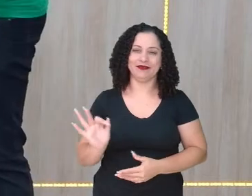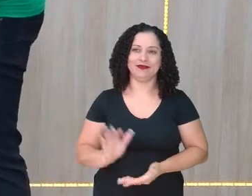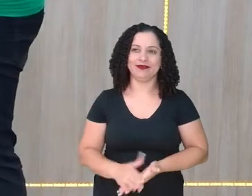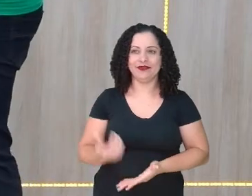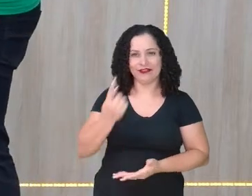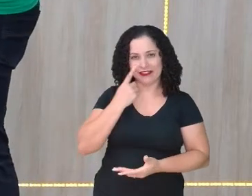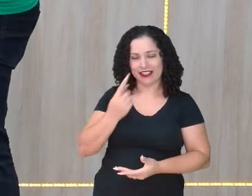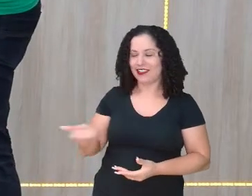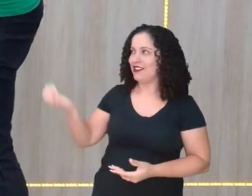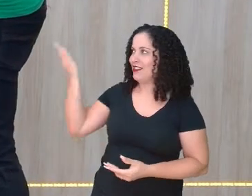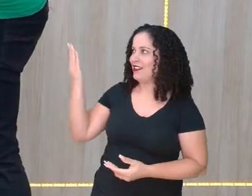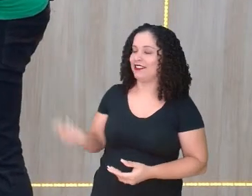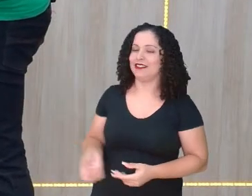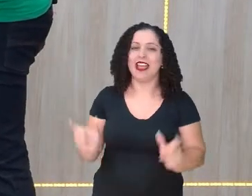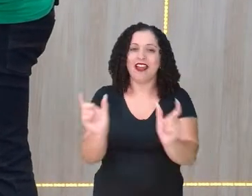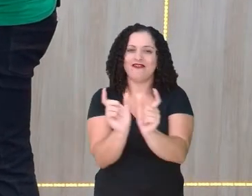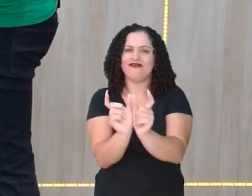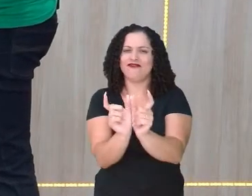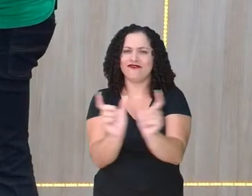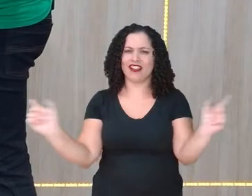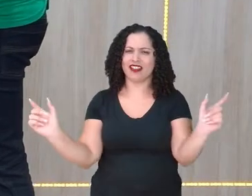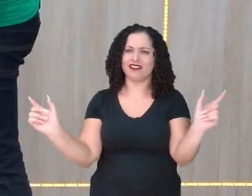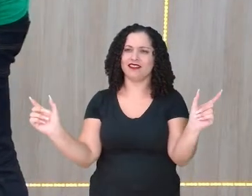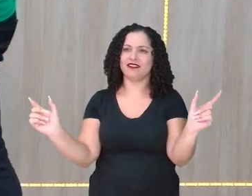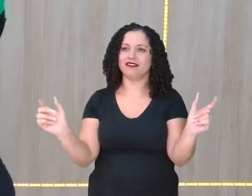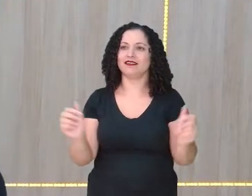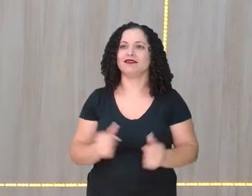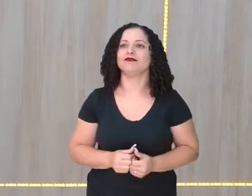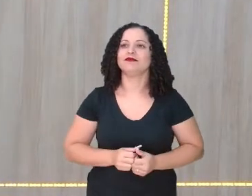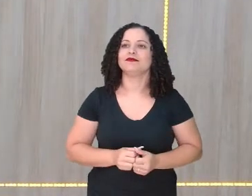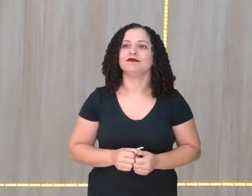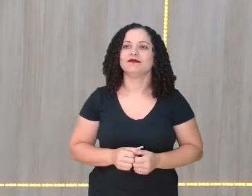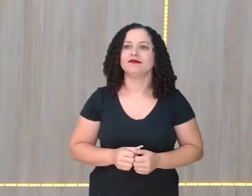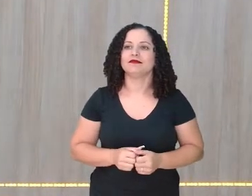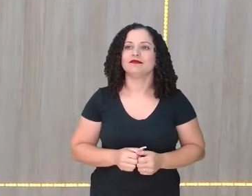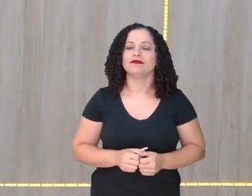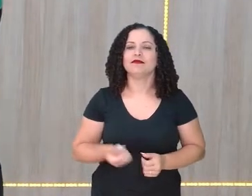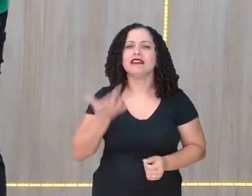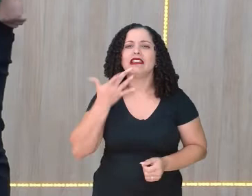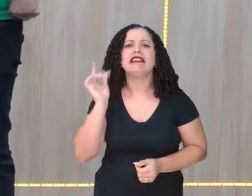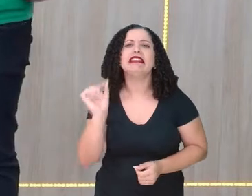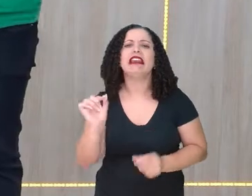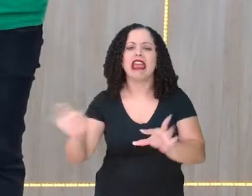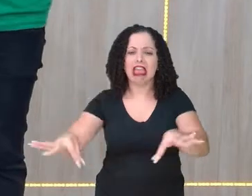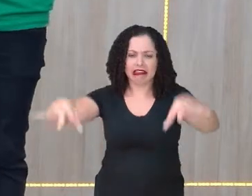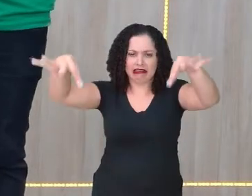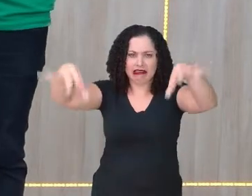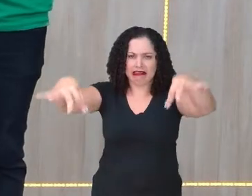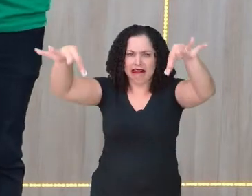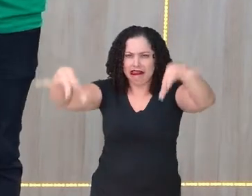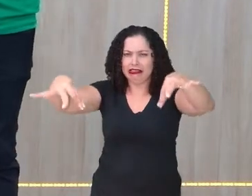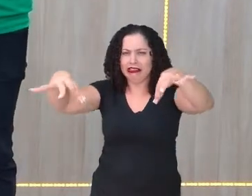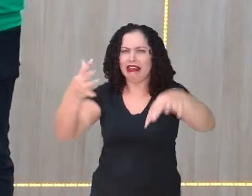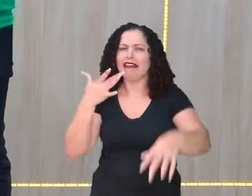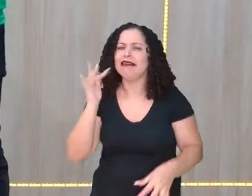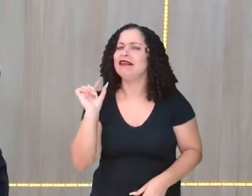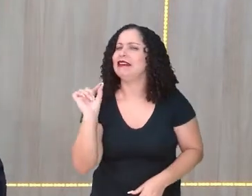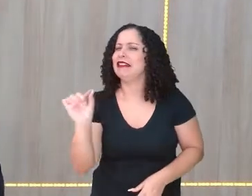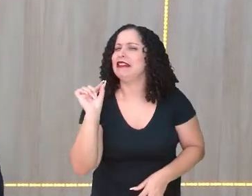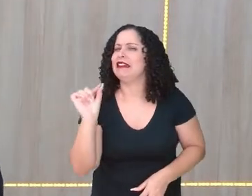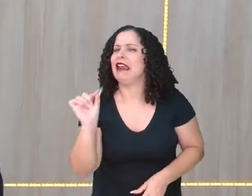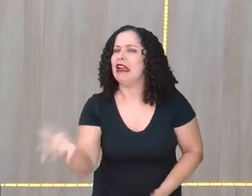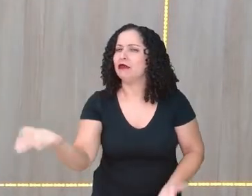aí. Olha a frase. Whose panties are these? De quem são essa calcinha? O